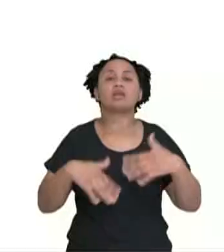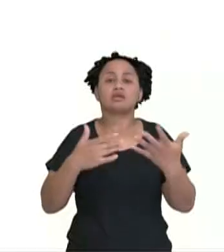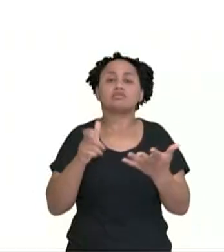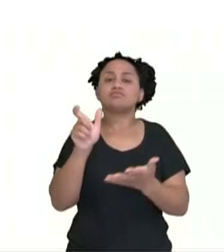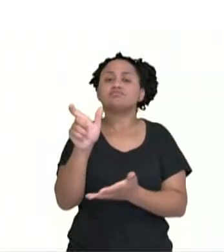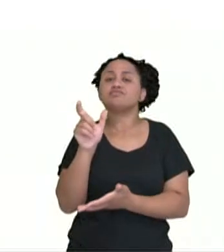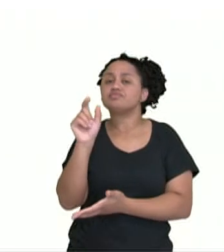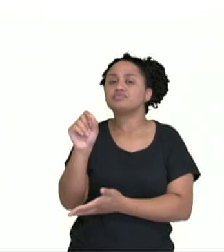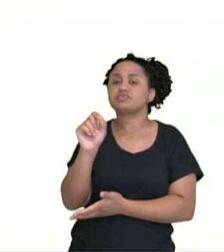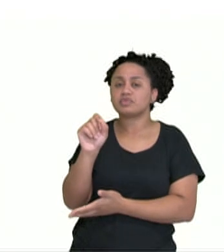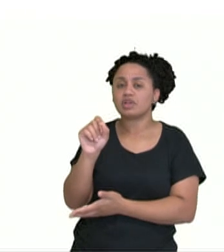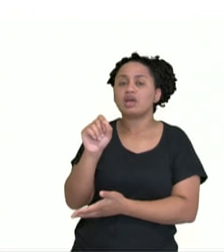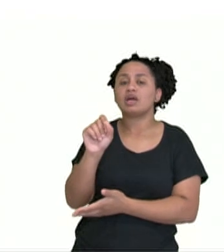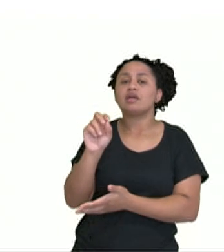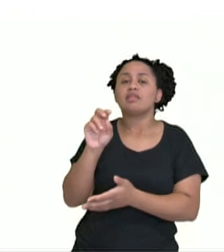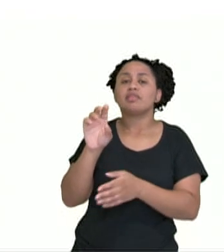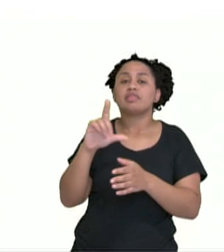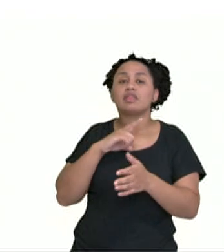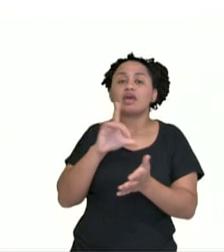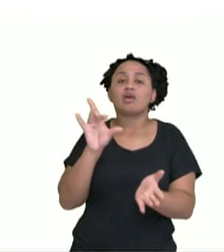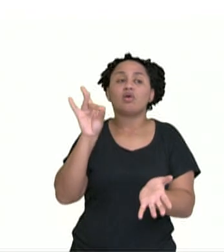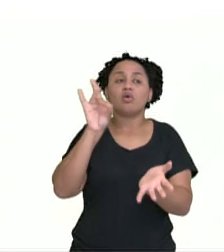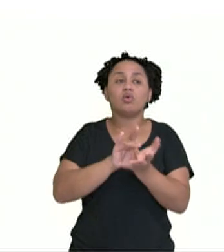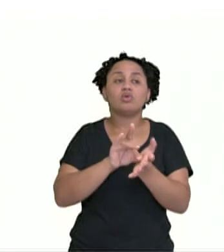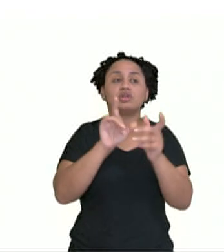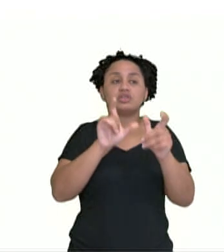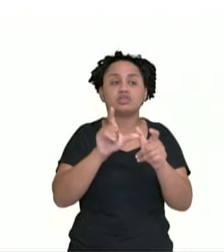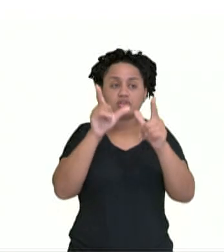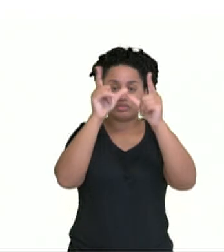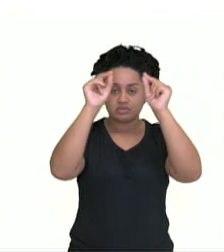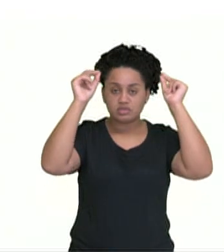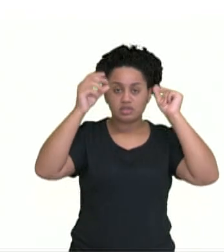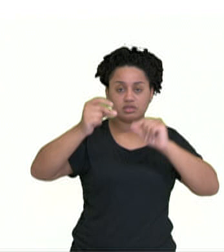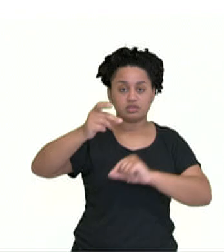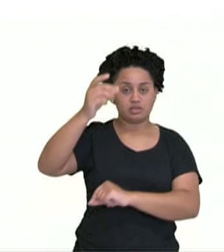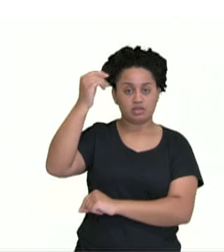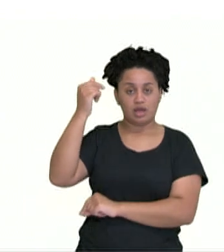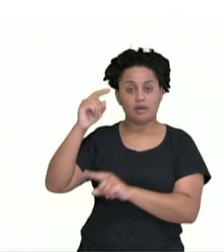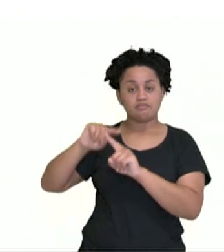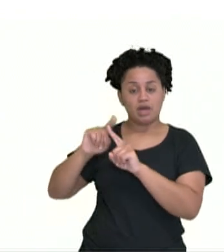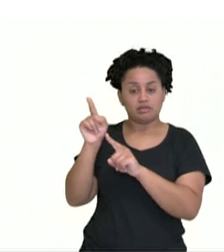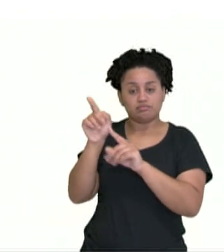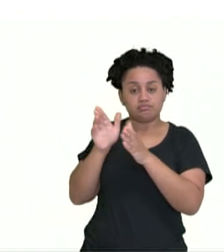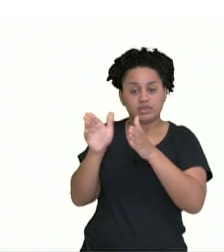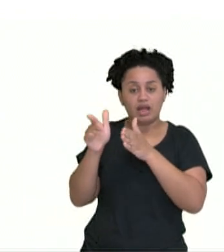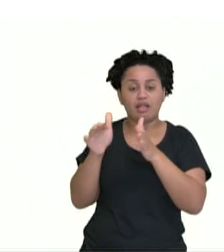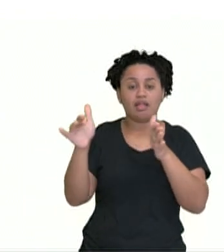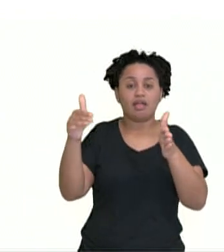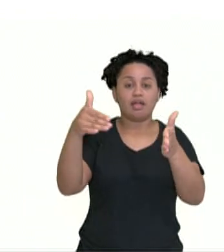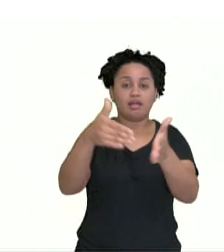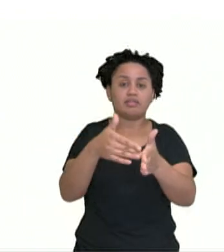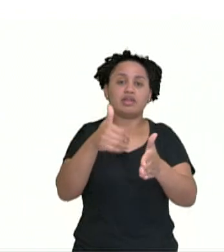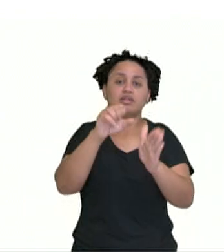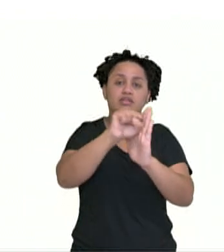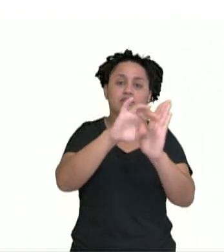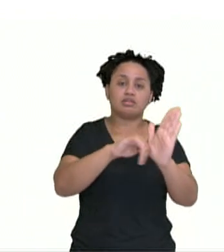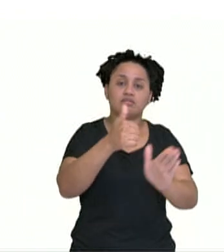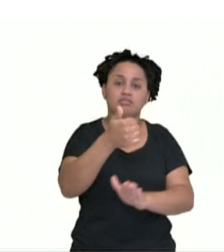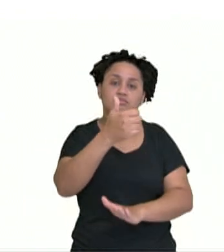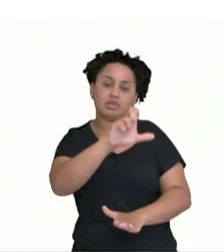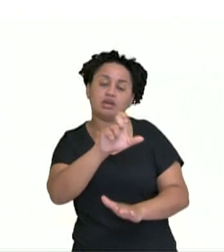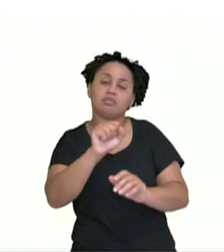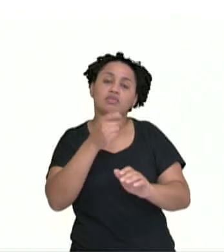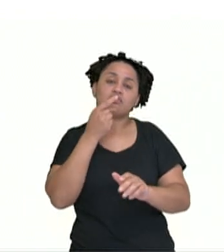Orquestra. O termo orquestra tem origem na Grécia Antiga, mas desde esse período até meados do século XV, pode-se dizer que